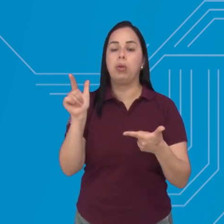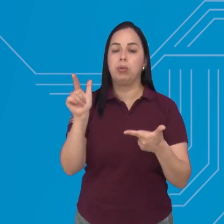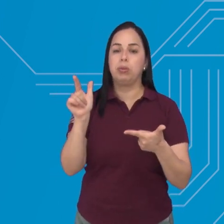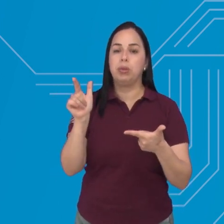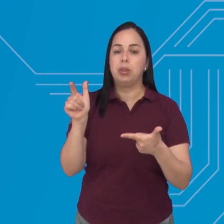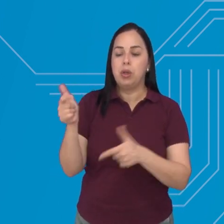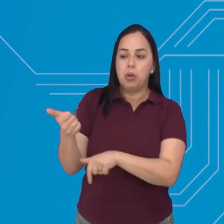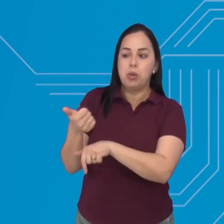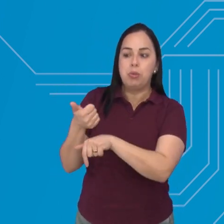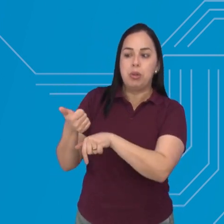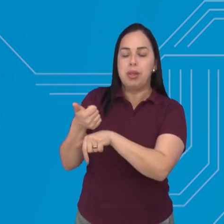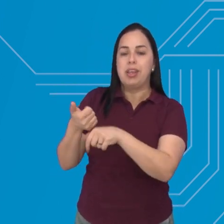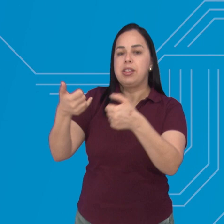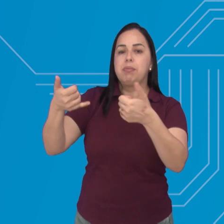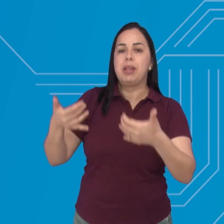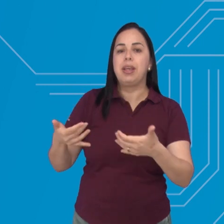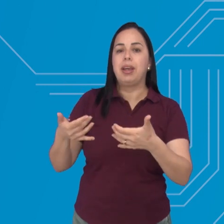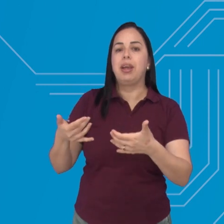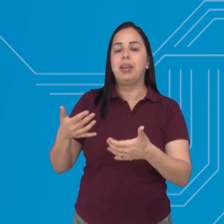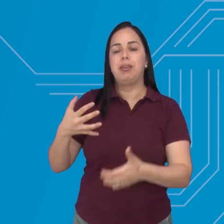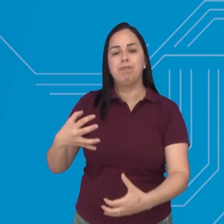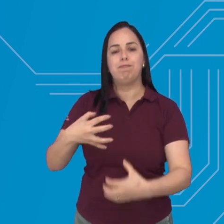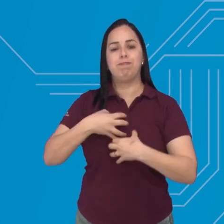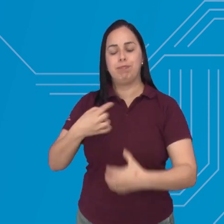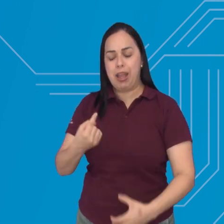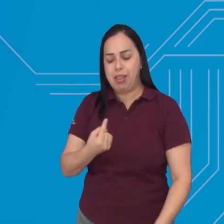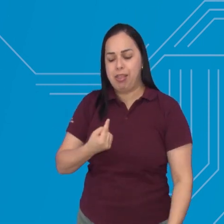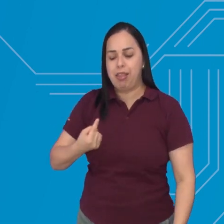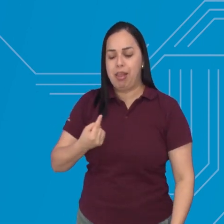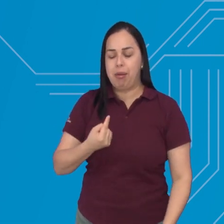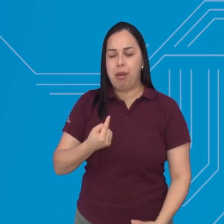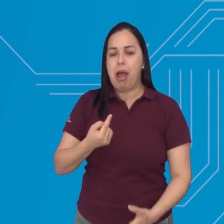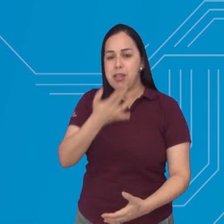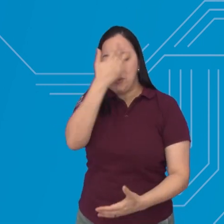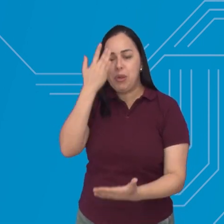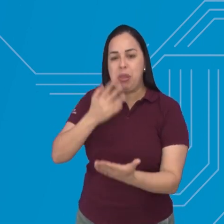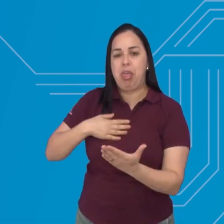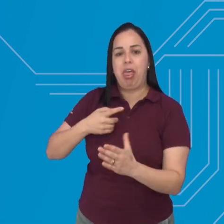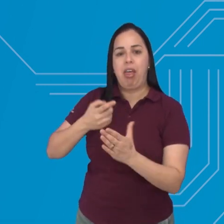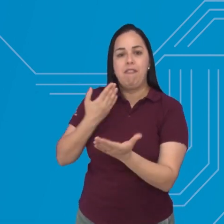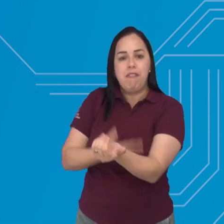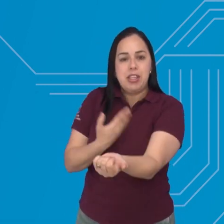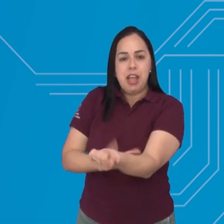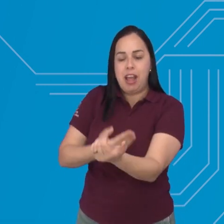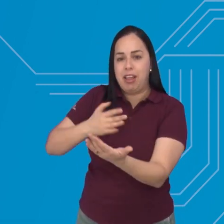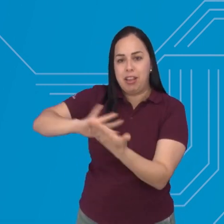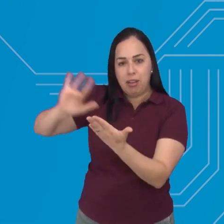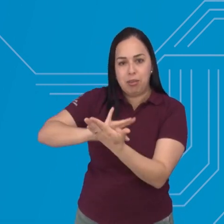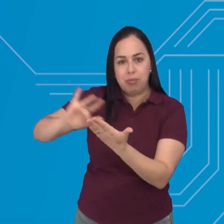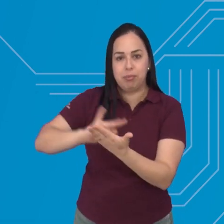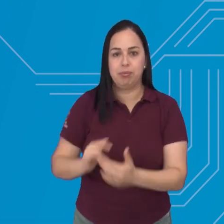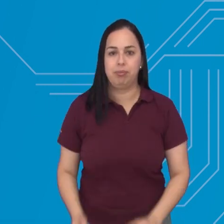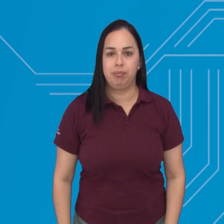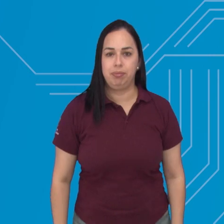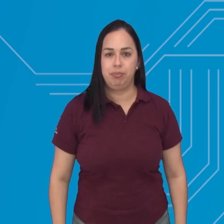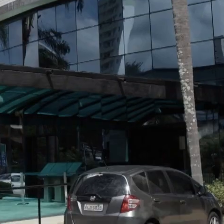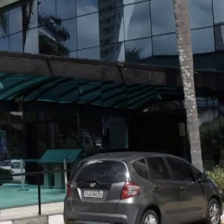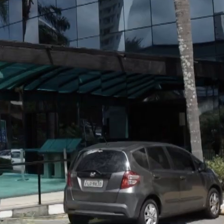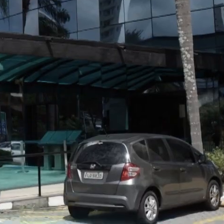que os especialistas chamam de pandemia da solidão, um efeito do mundo dependente da tecnologia. A gente volta